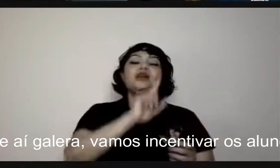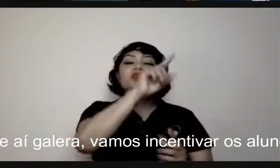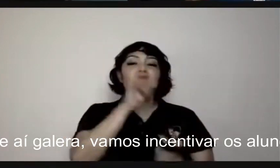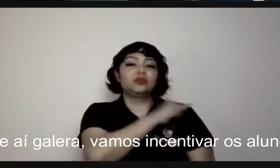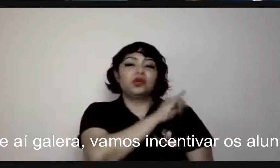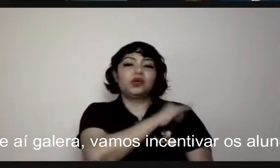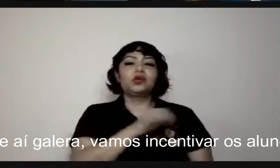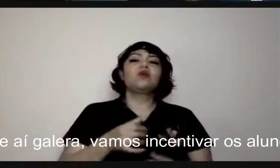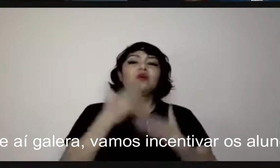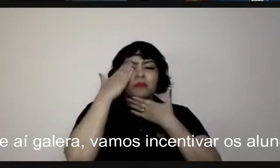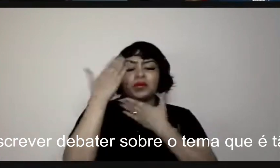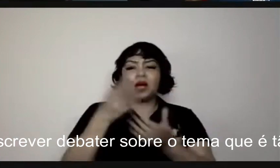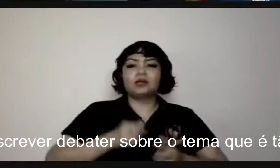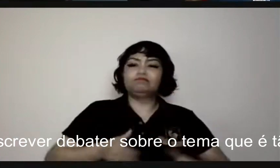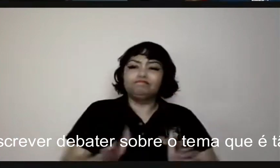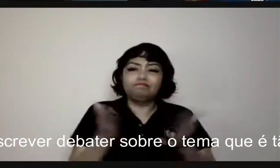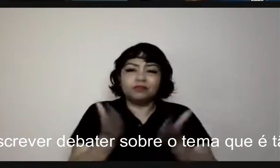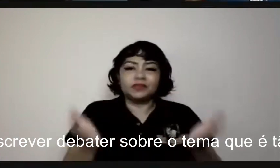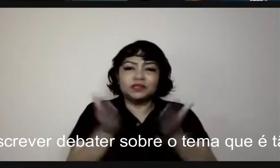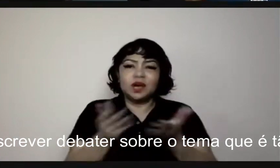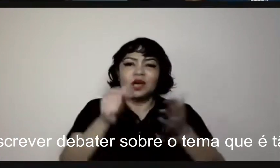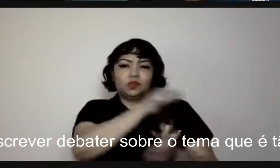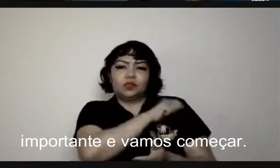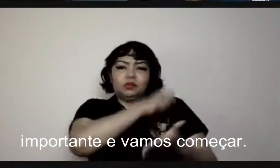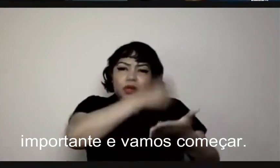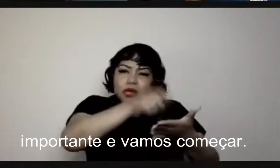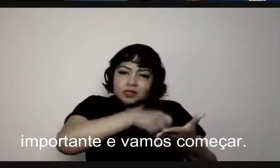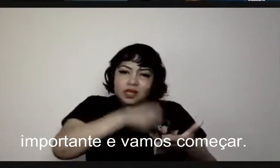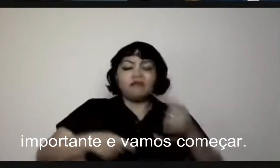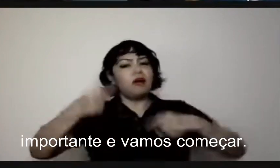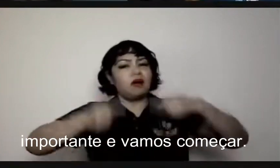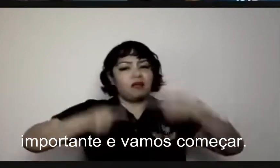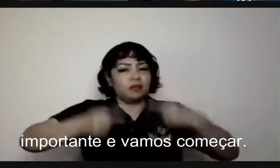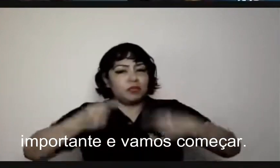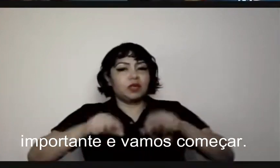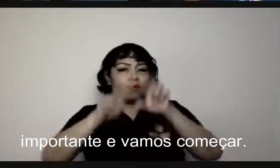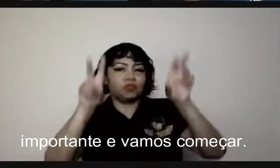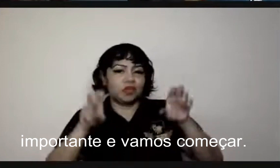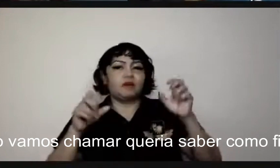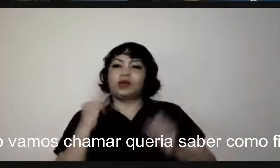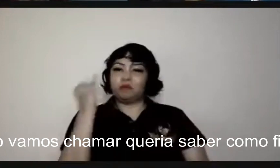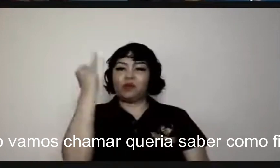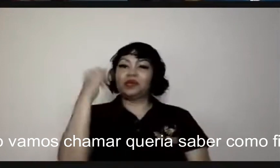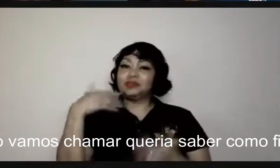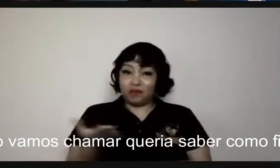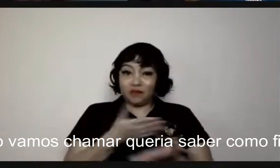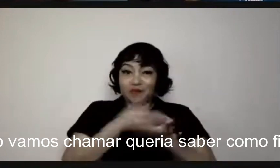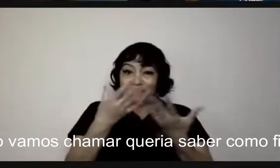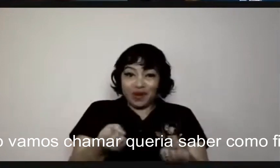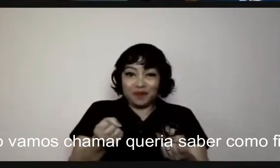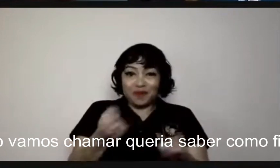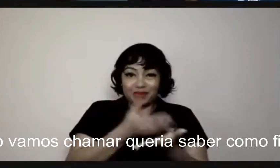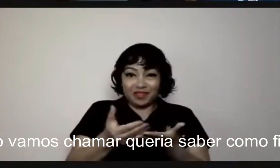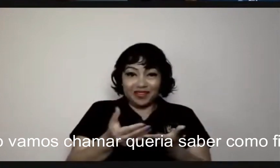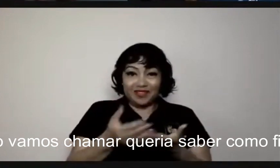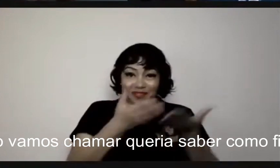É isso aí, galera. Vamos incentivar os alunos a escrever, a debater sobre o tema que é tão importante. E vamos começar então? Vamos chamar Vamos